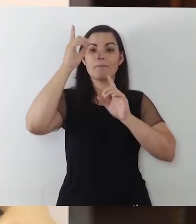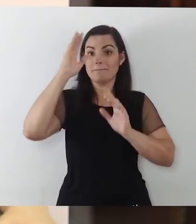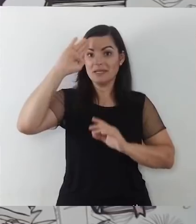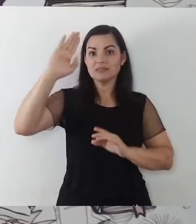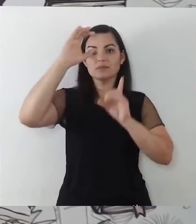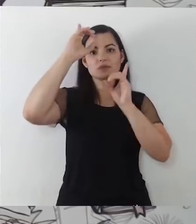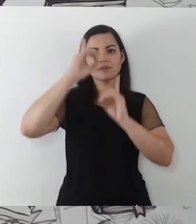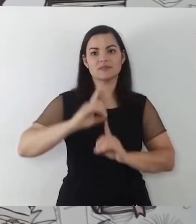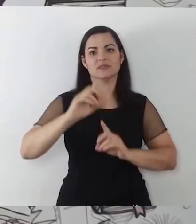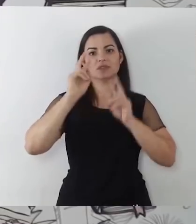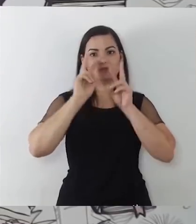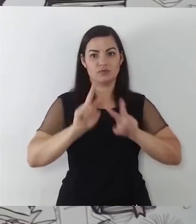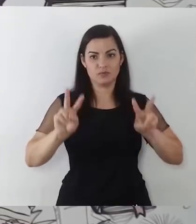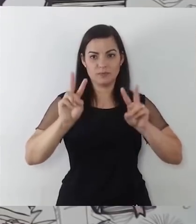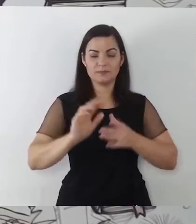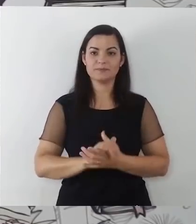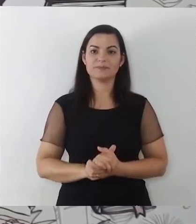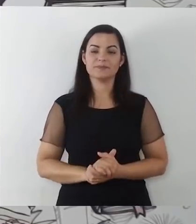Deixa aqui.